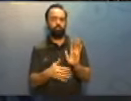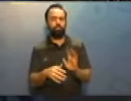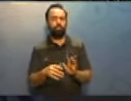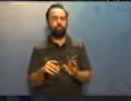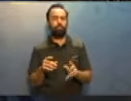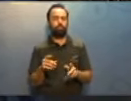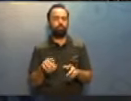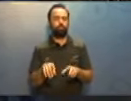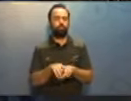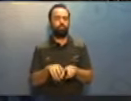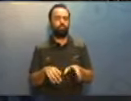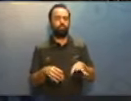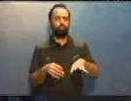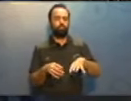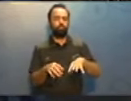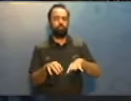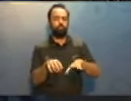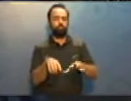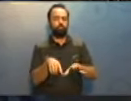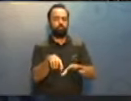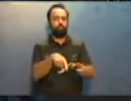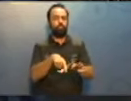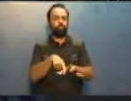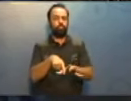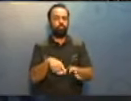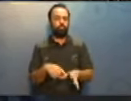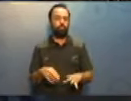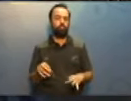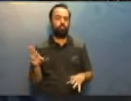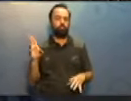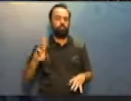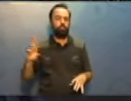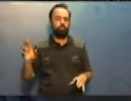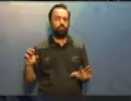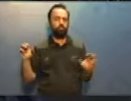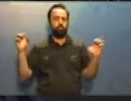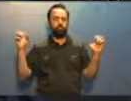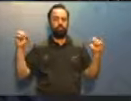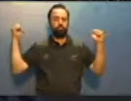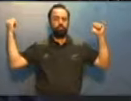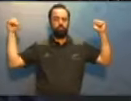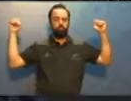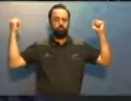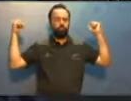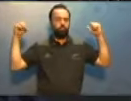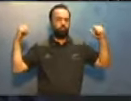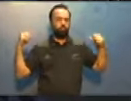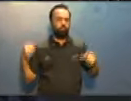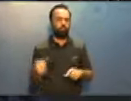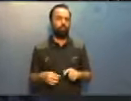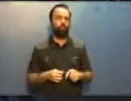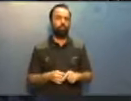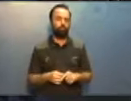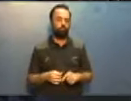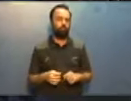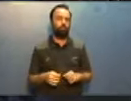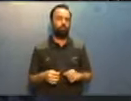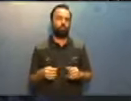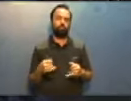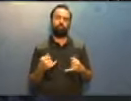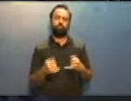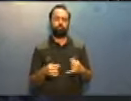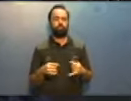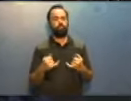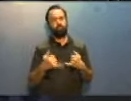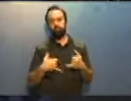nas aulas de educação física, quando nós jogamos um jogo de futebol, por exemplo, e nas atividades físicas que contemplam jogos e brincadeiras. Então, durante um